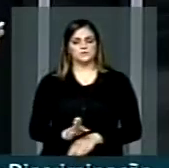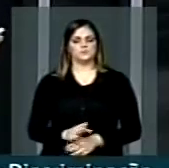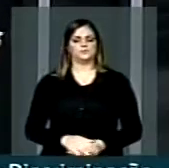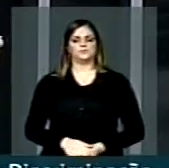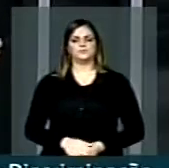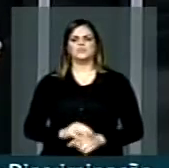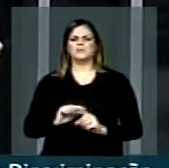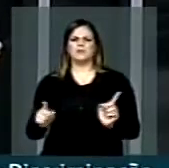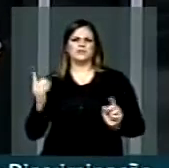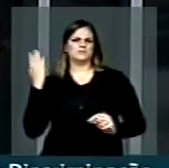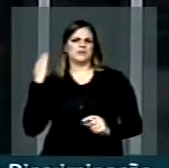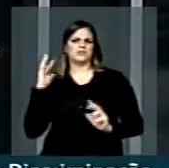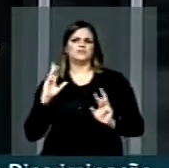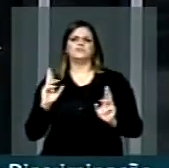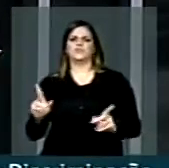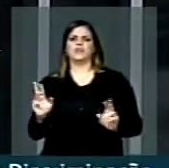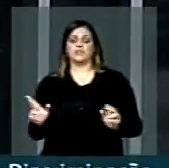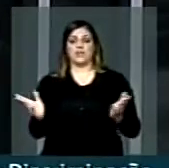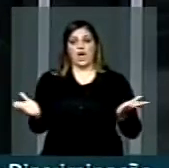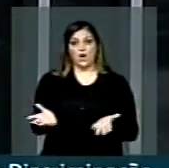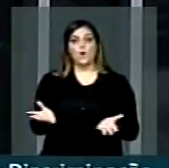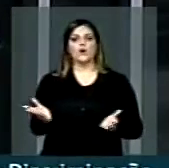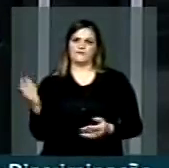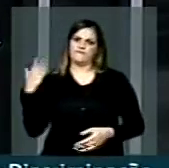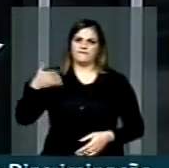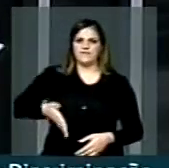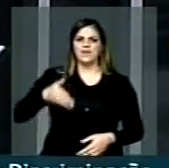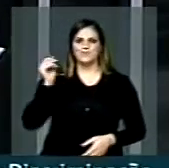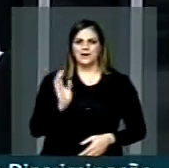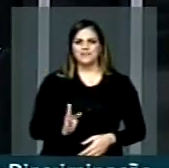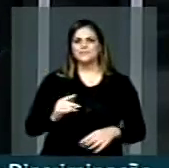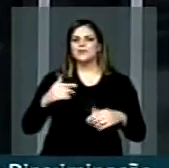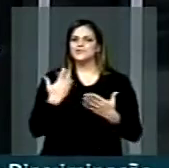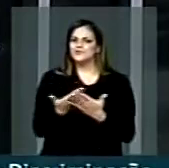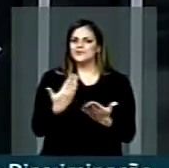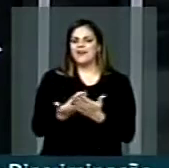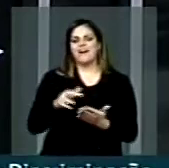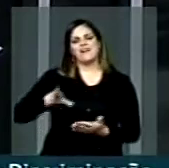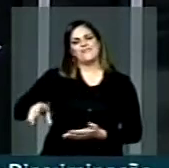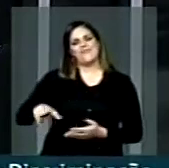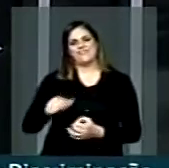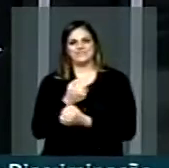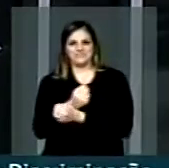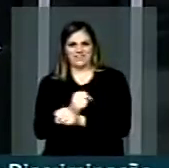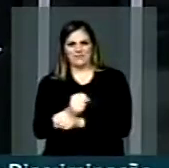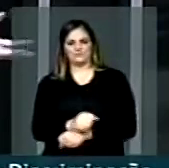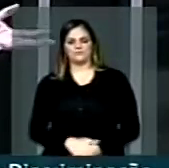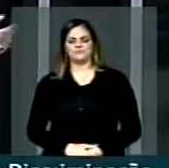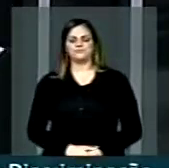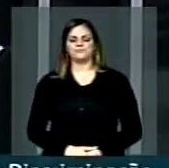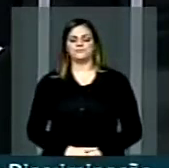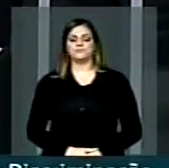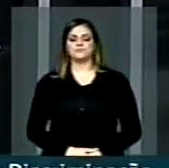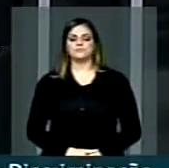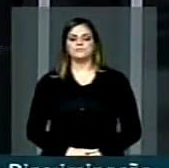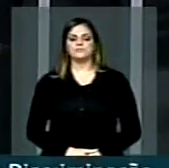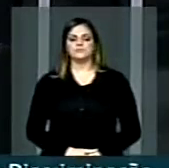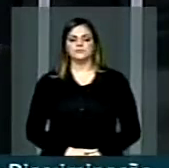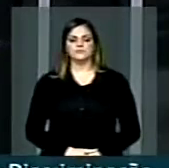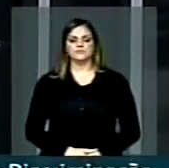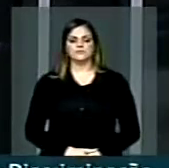de antes, vêm agora para o Brasil estudar, não mais para servir de mão de obra explorada. Por conseguinte,